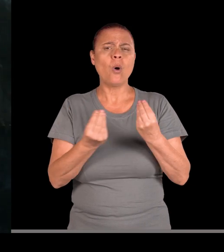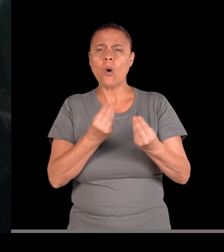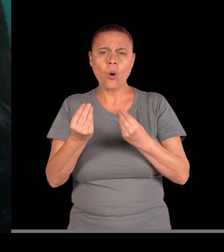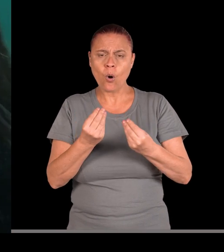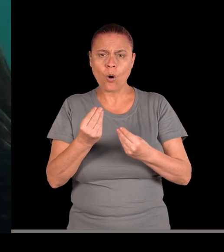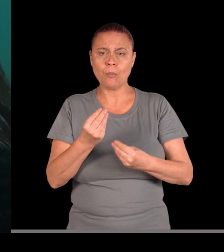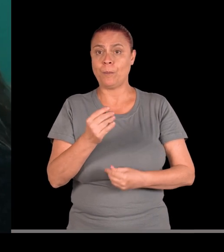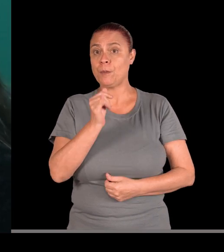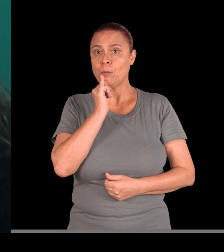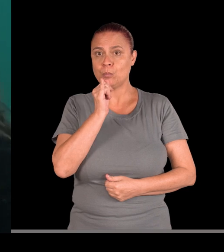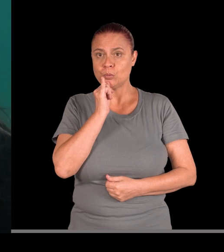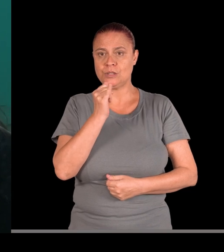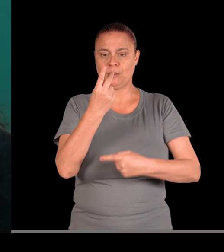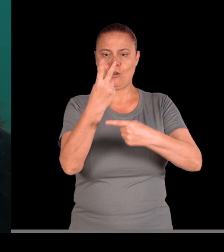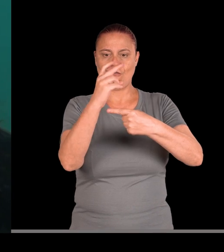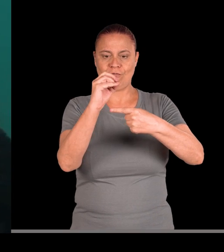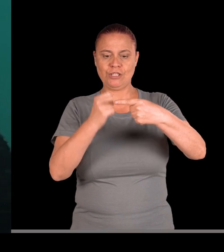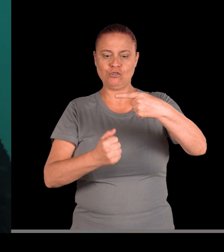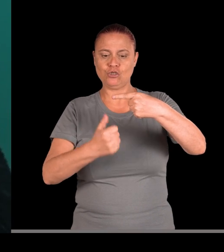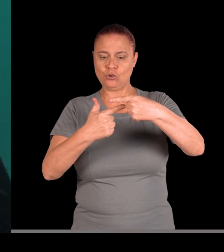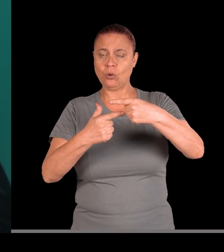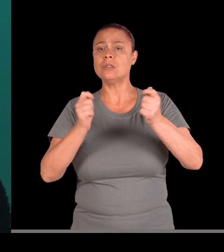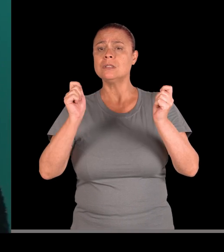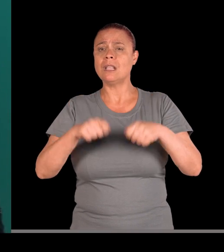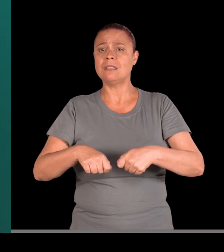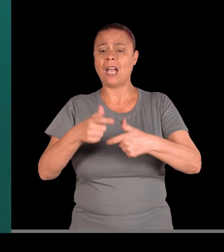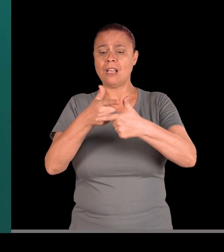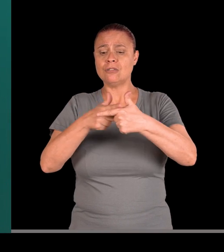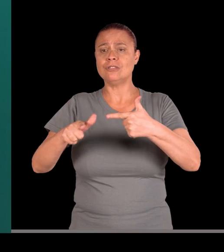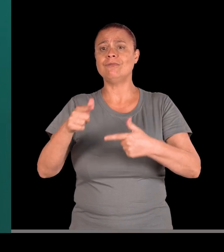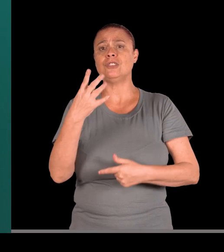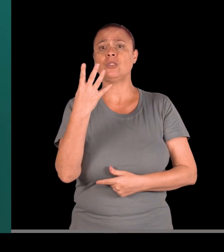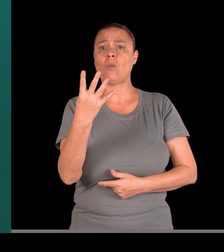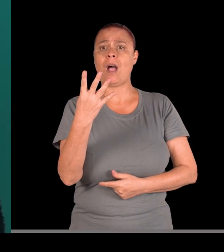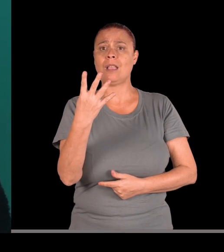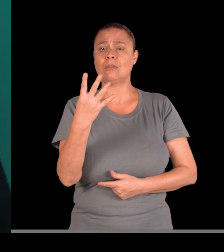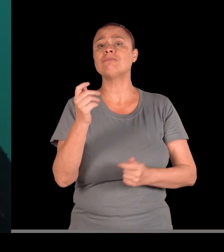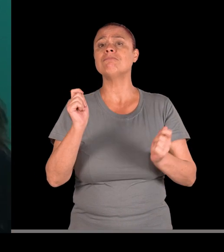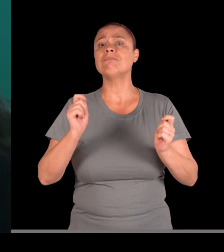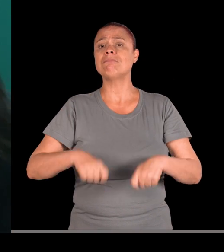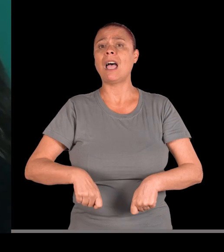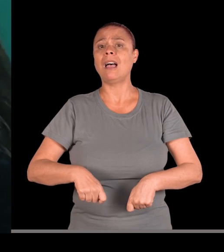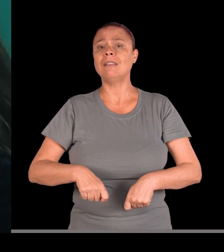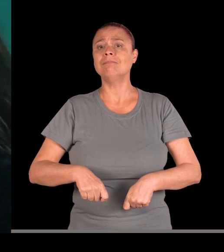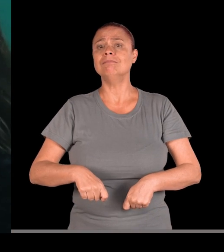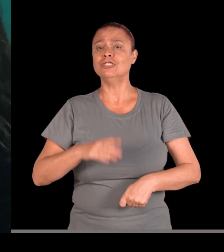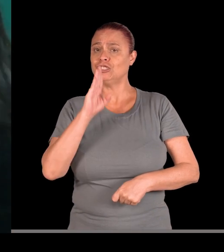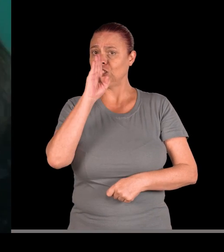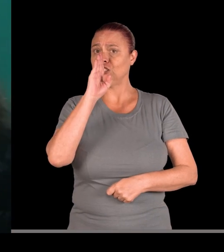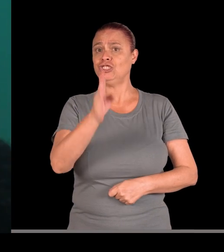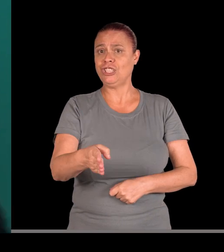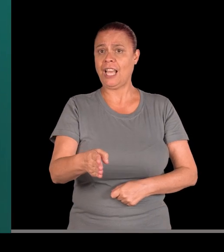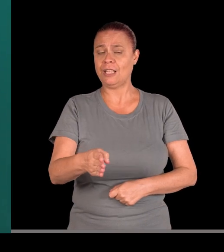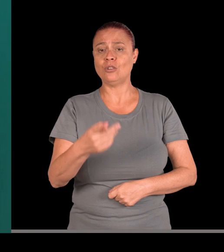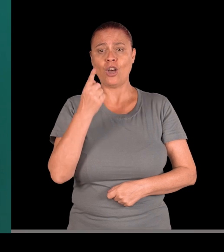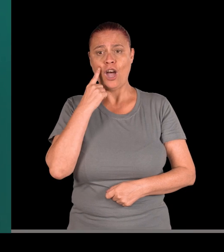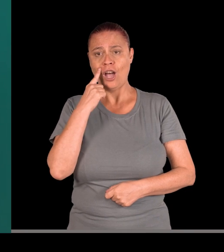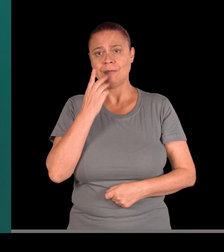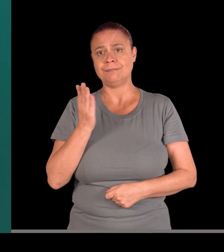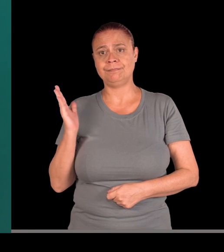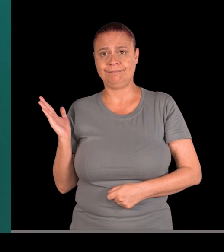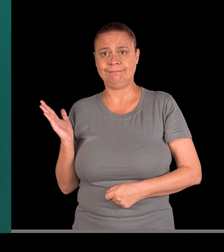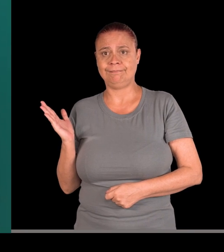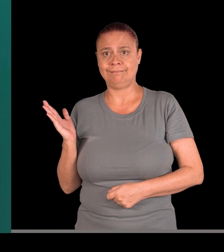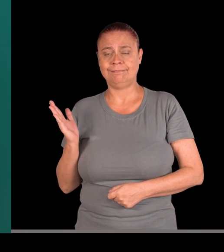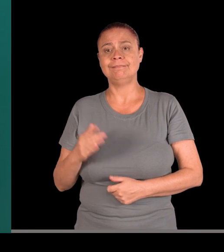direto? 20 dozeavos são múltiplos de 4. Então, eu poderia simplificar direto,